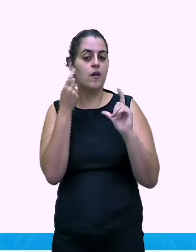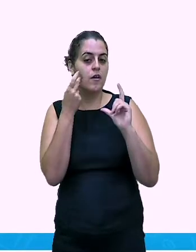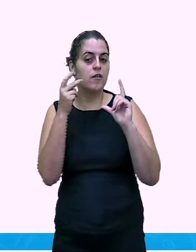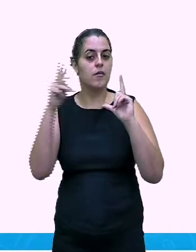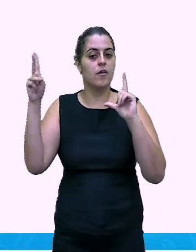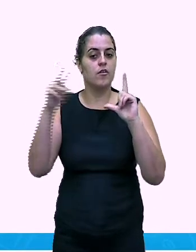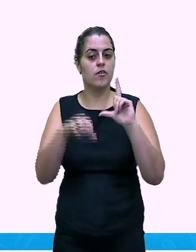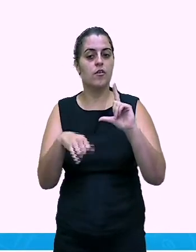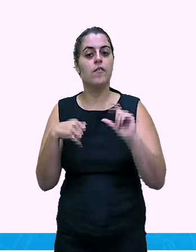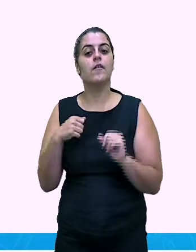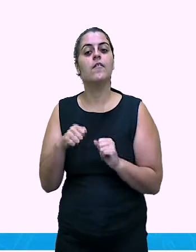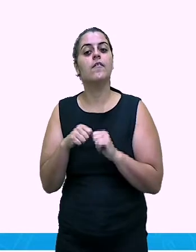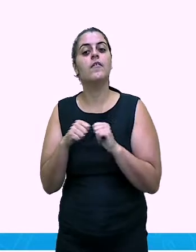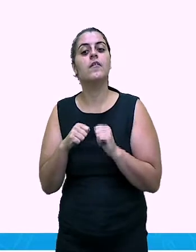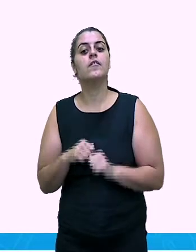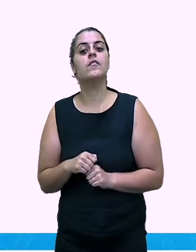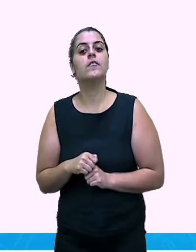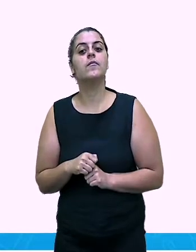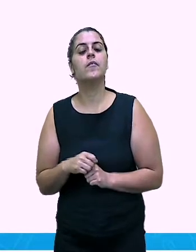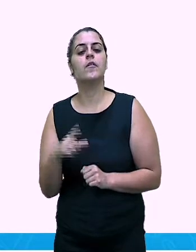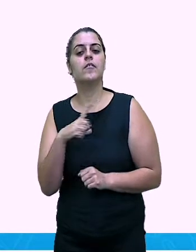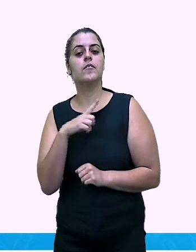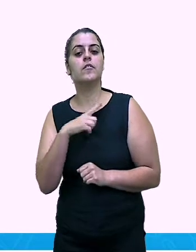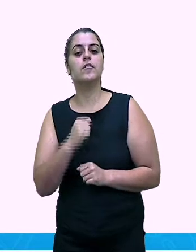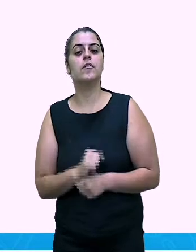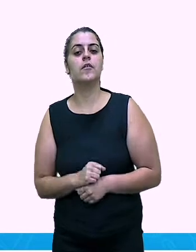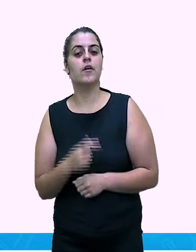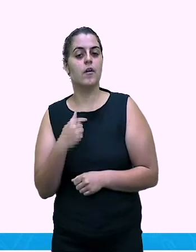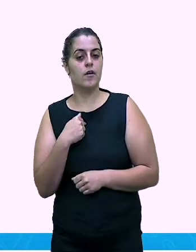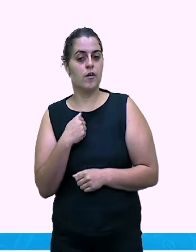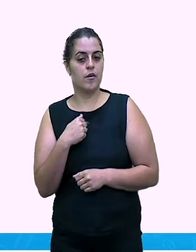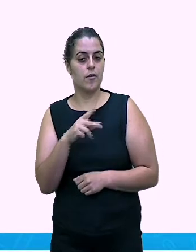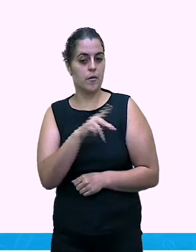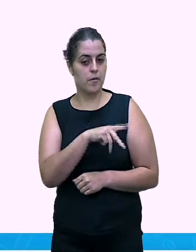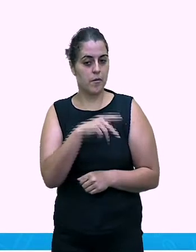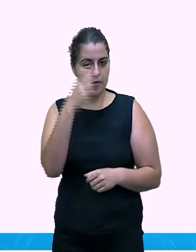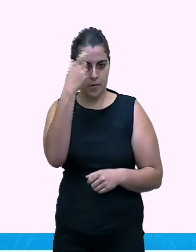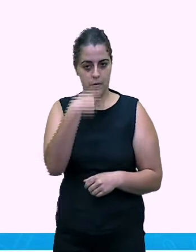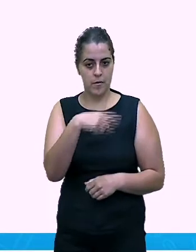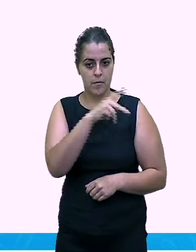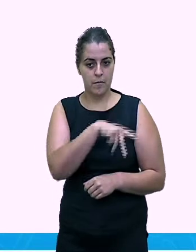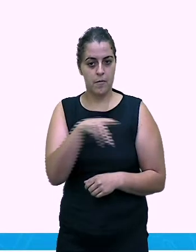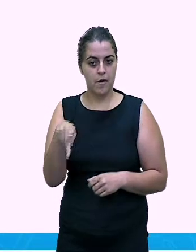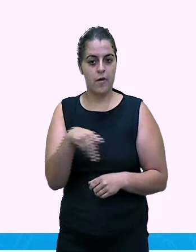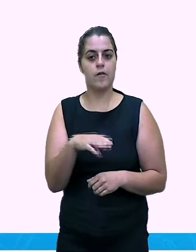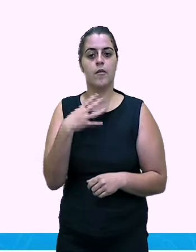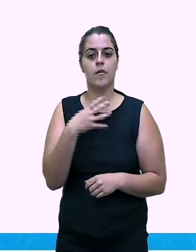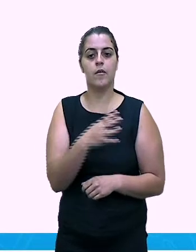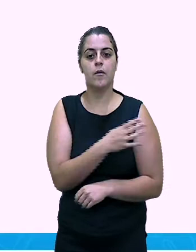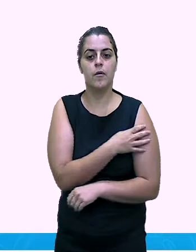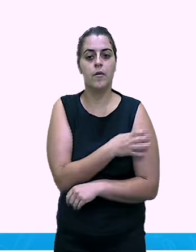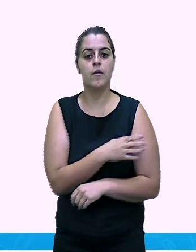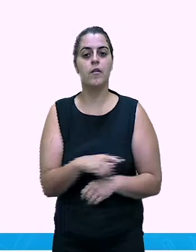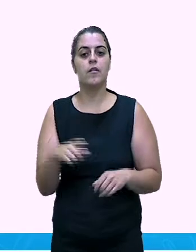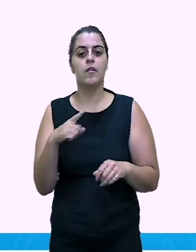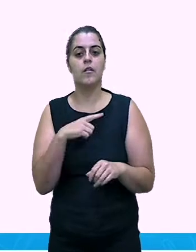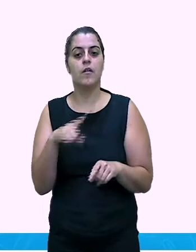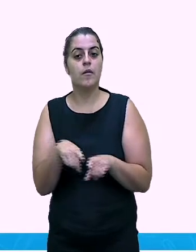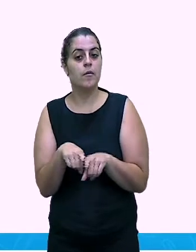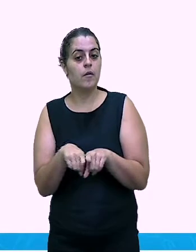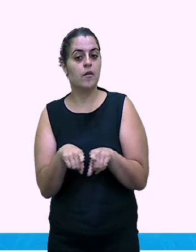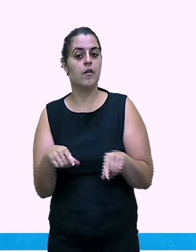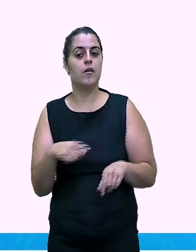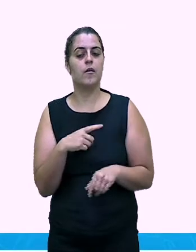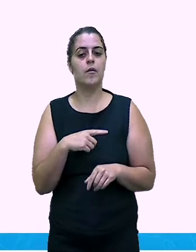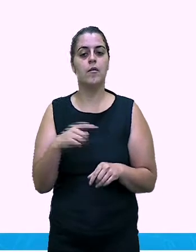SMED GV faz. Nós temos aqui eu, professora do quarto ano, e nós temos aí no cantinho da